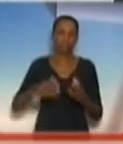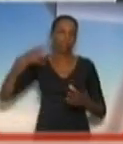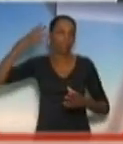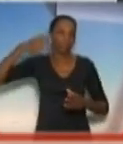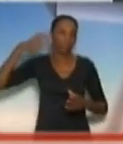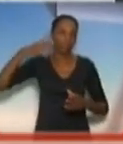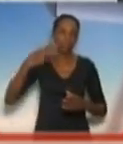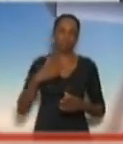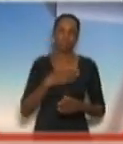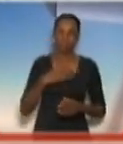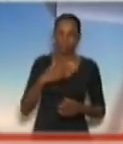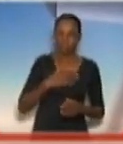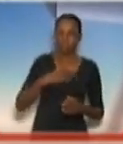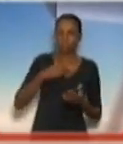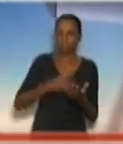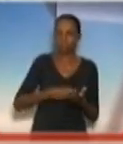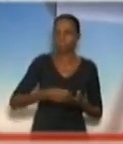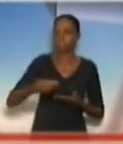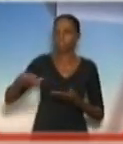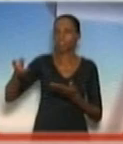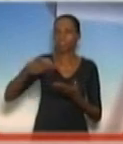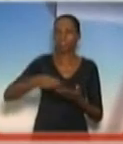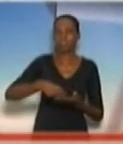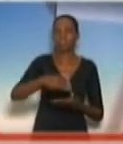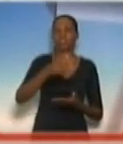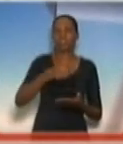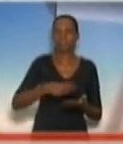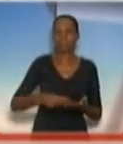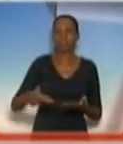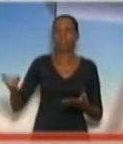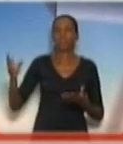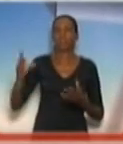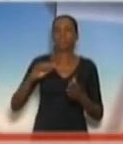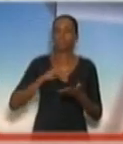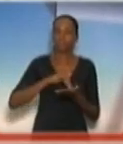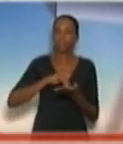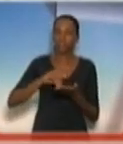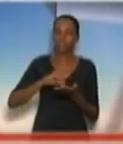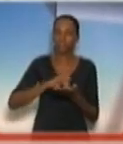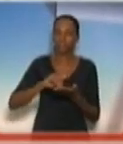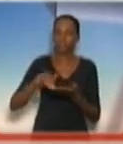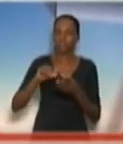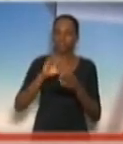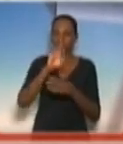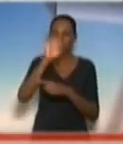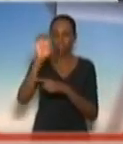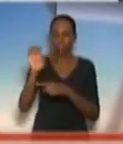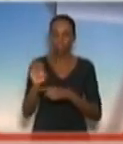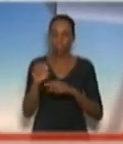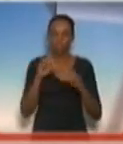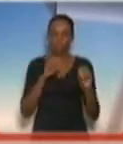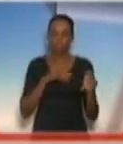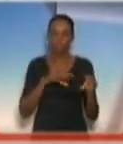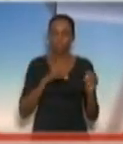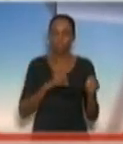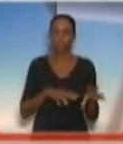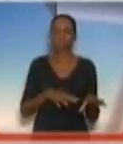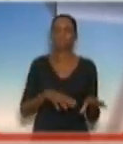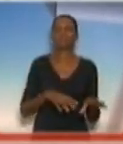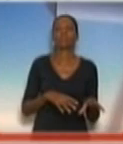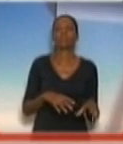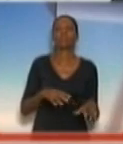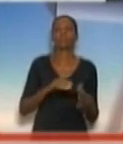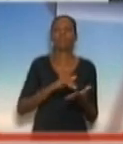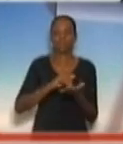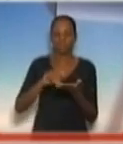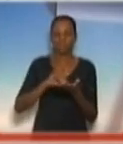meu pronunciamento fossem encaminhadas ao secretário estadual de educação, ao secretário